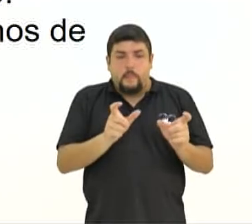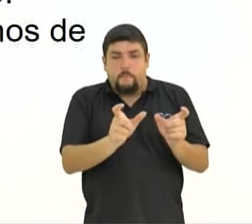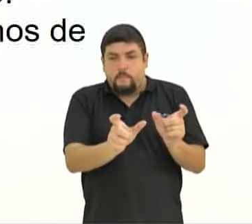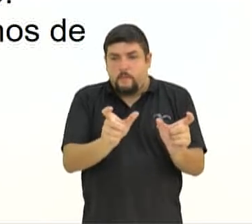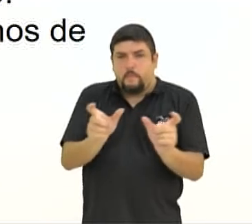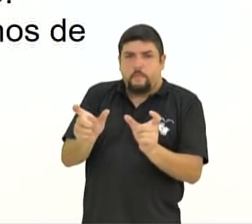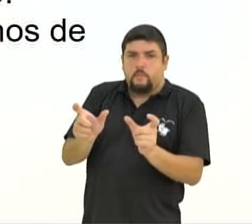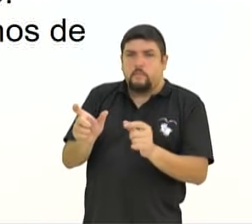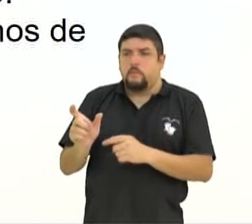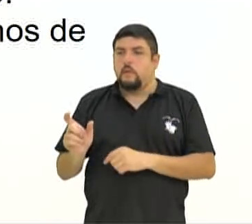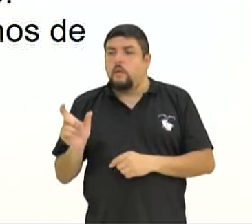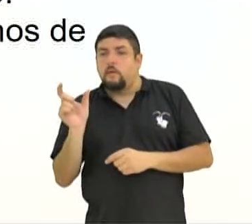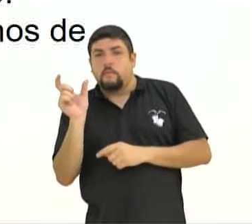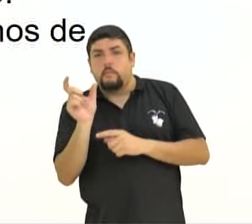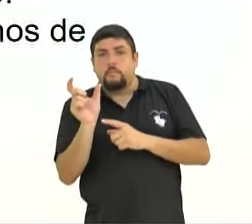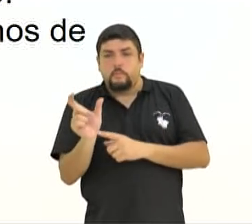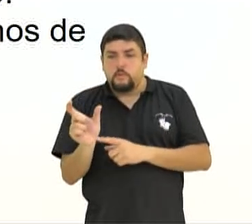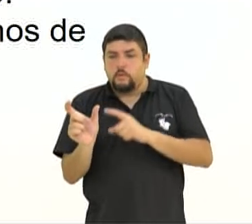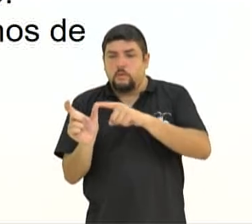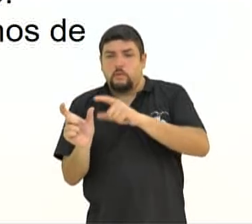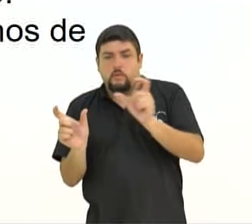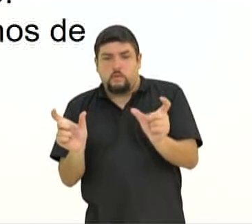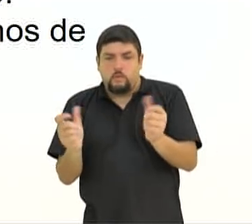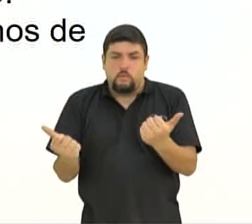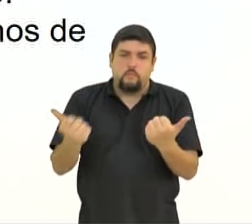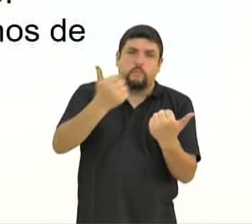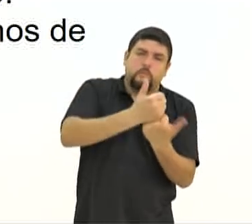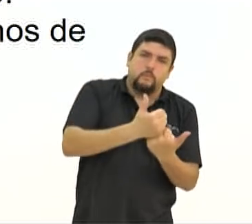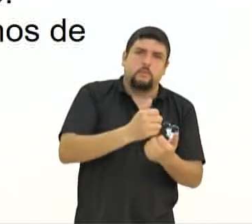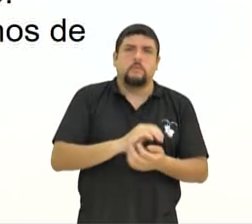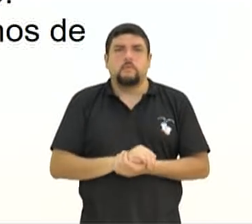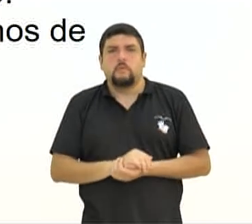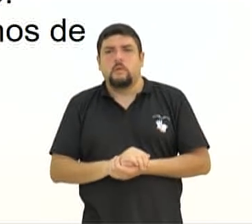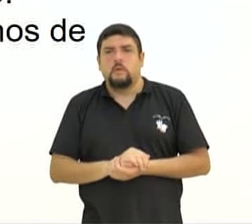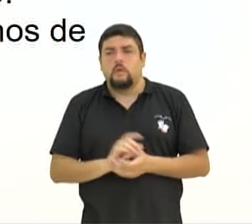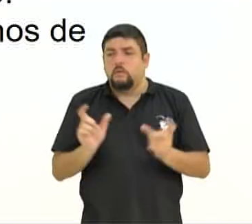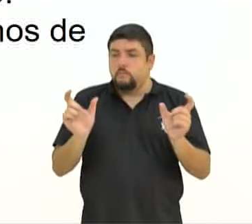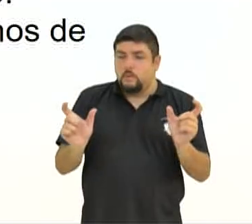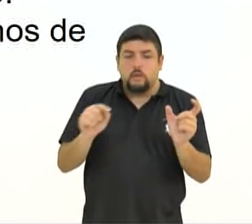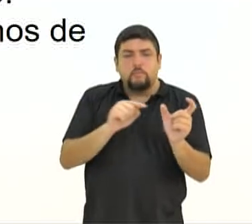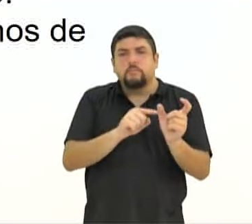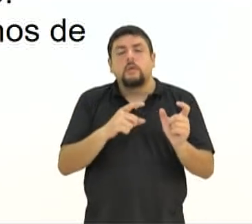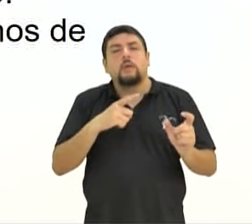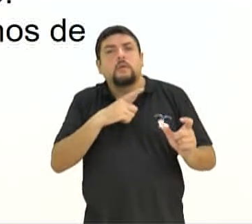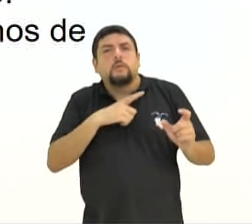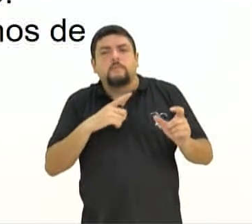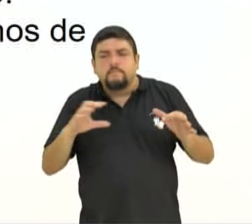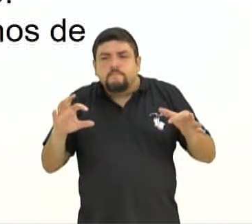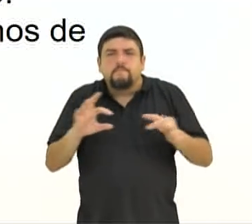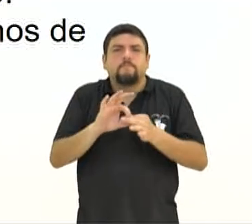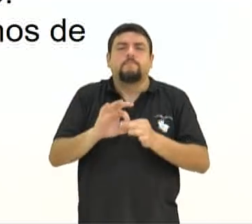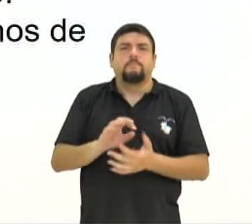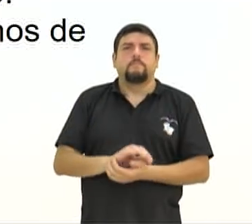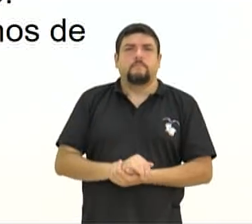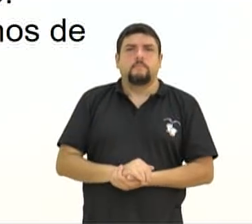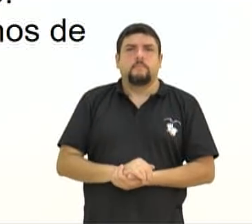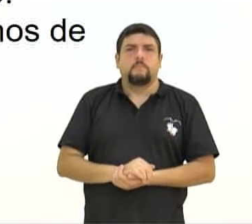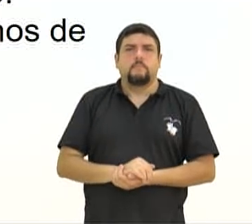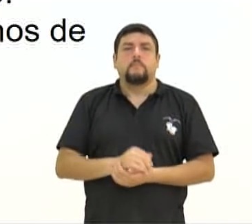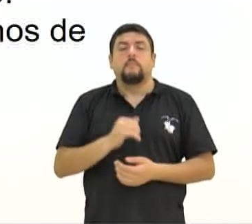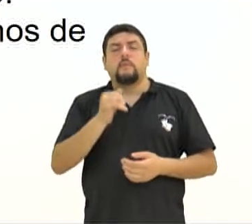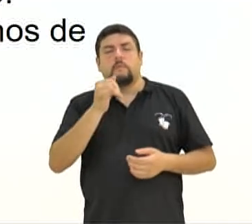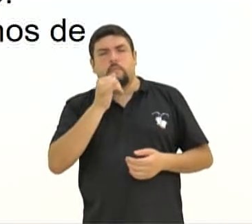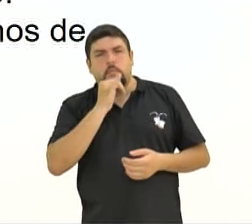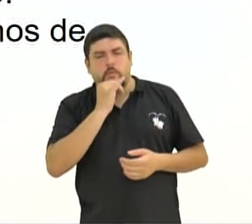de uma palavra ou expressão por outra, havendo entre elas algum tipo de ligação. Vejamos alguns tipos